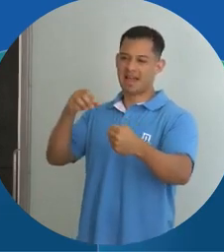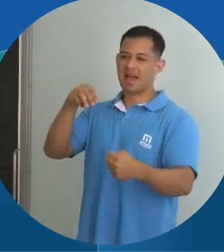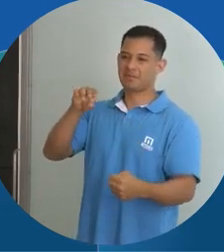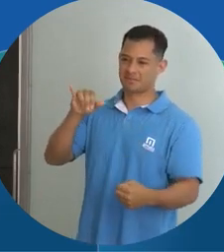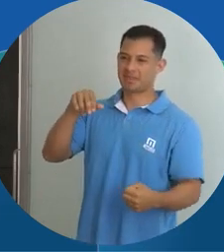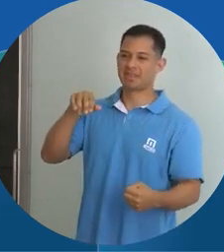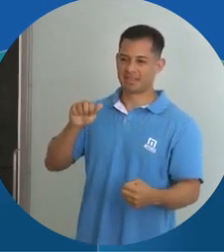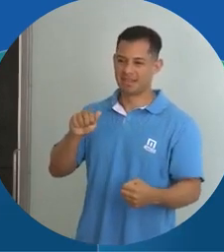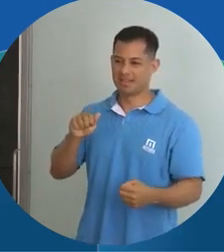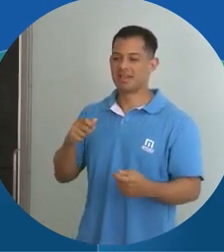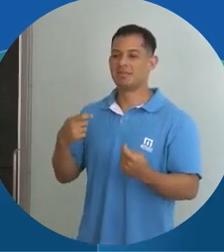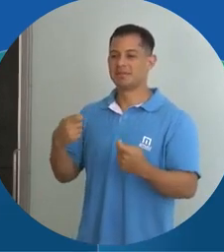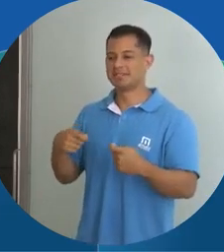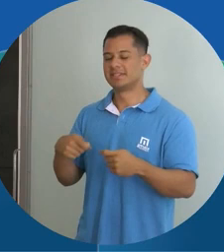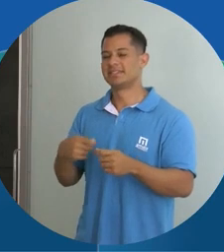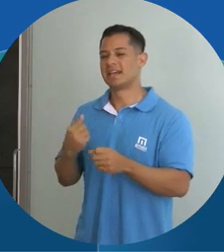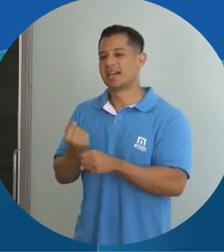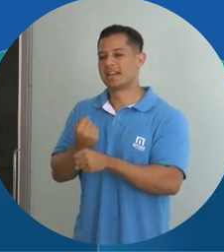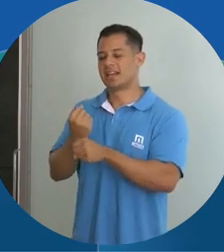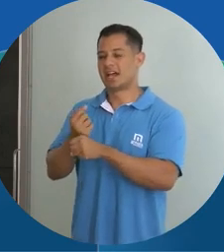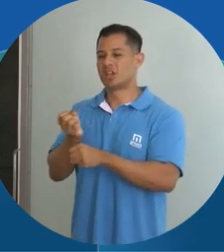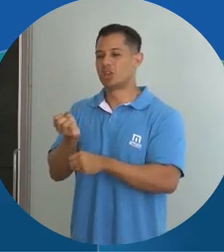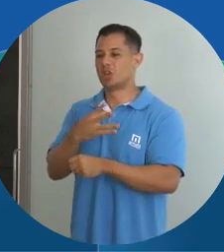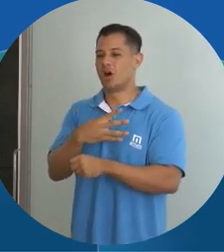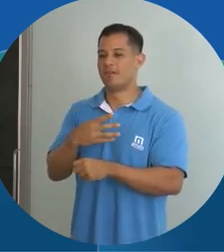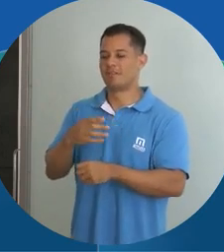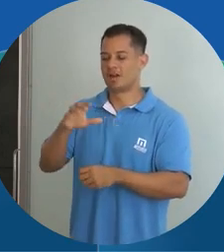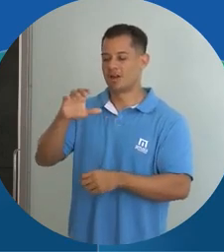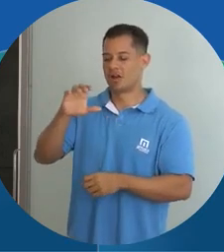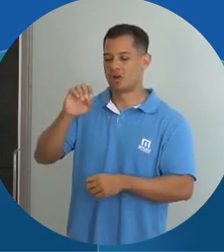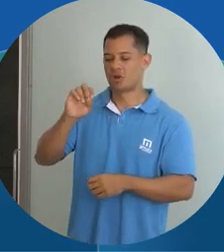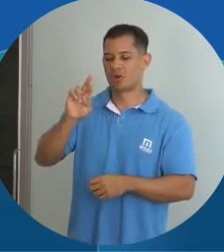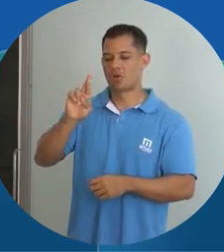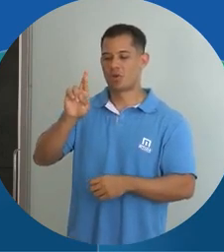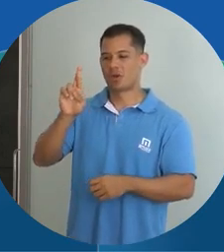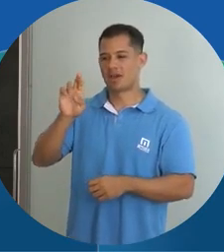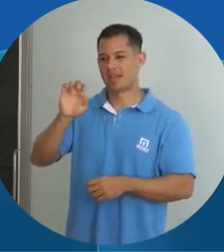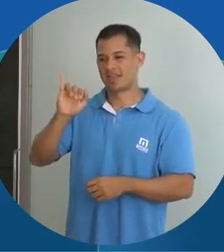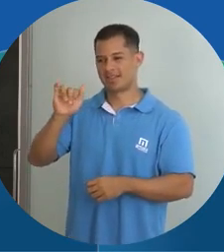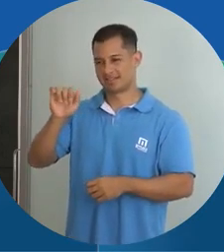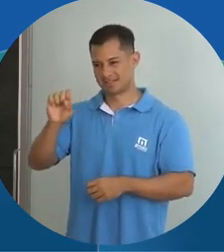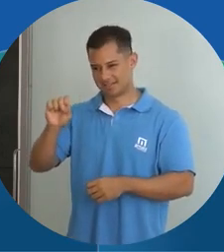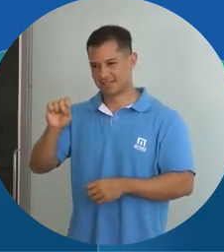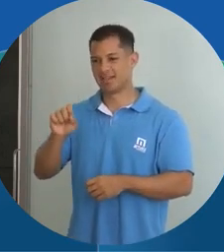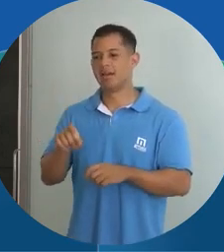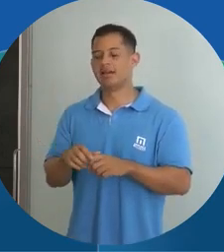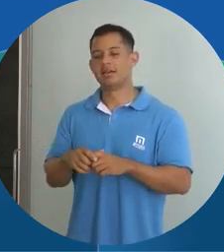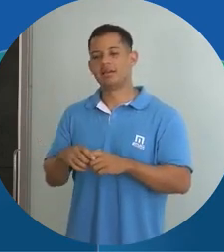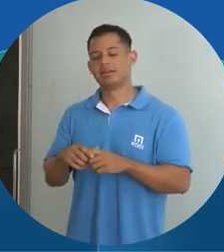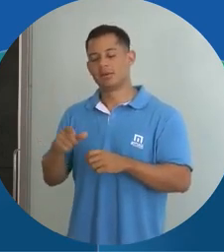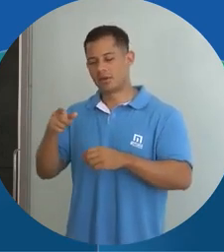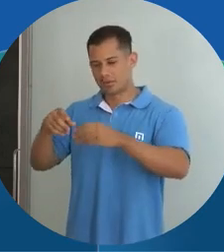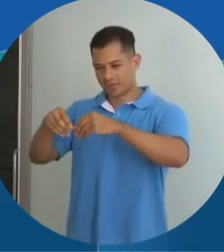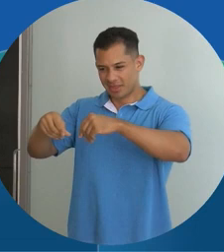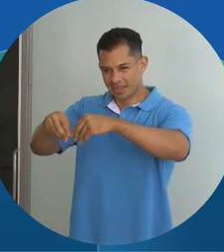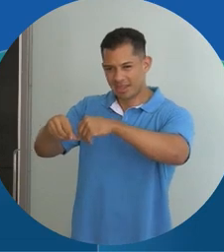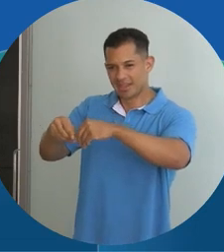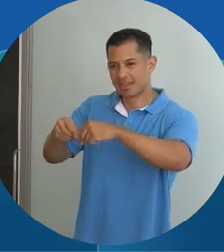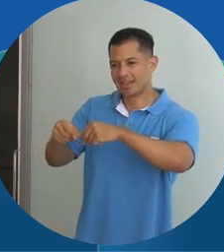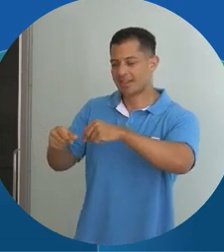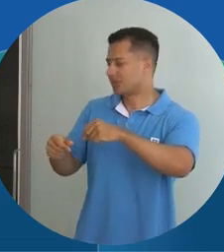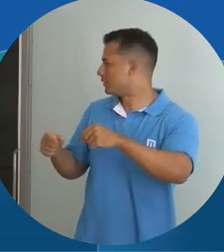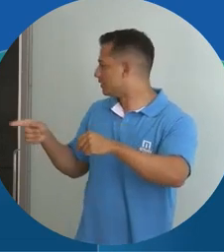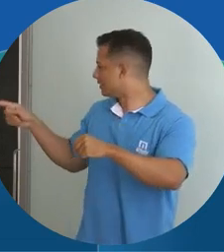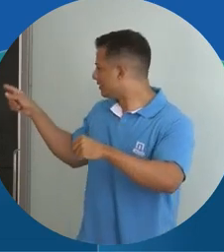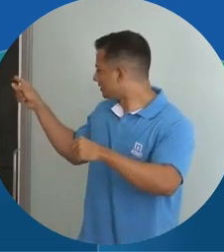criar-se novas correias e que elas iam sair daqui atravessando a correia existente, né? O terreno estaria nesse